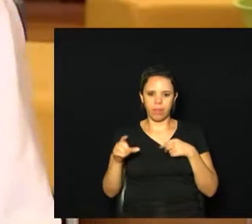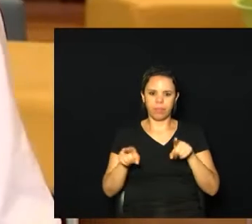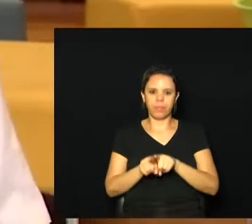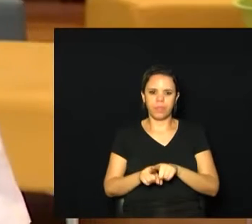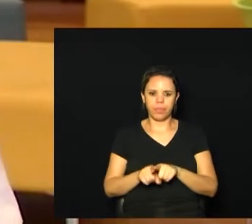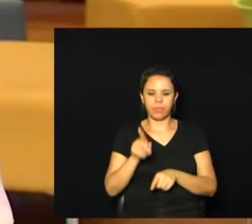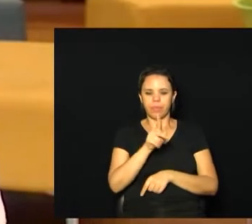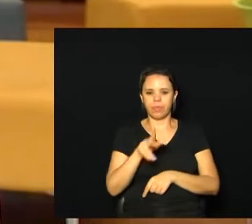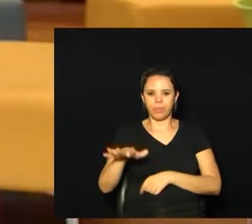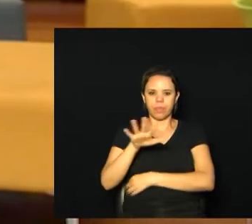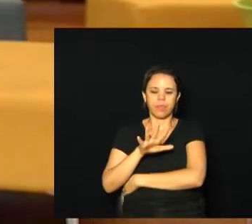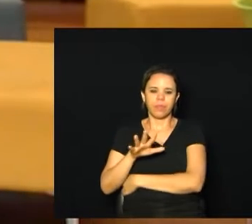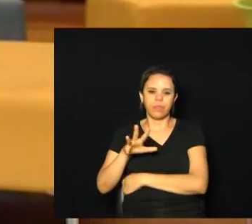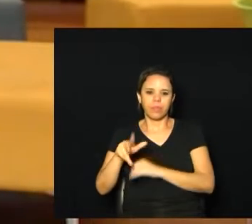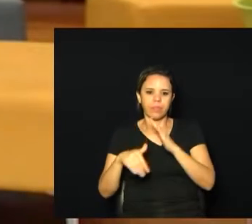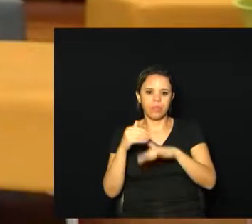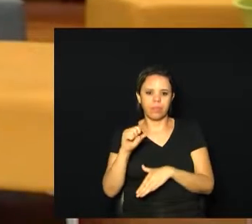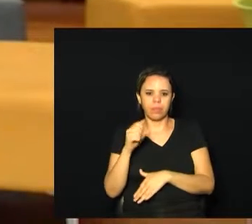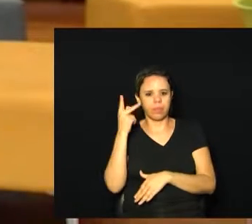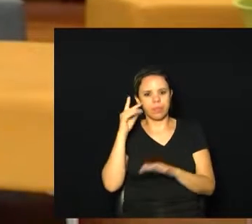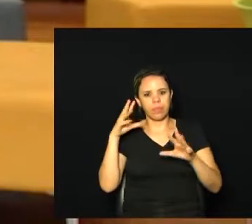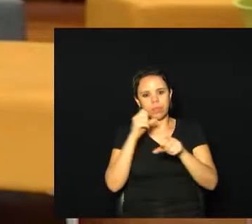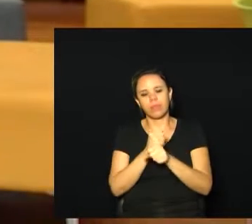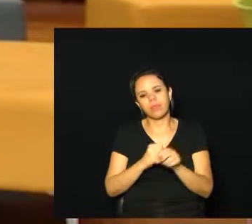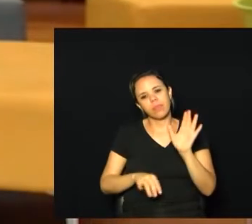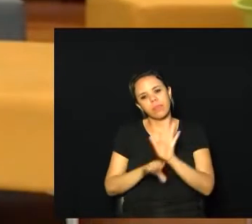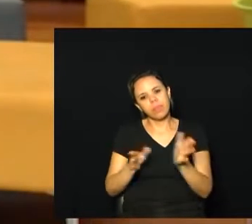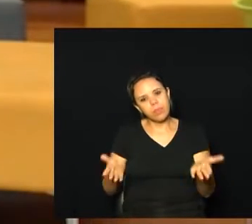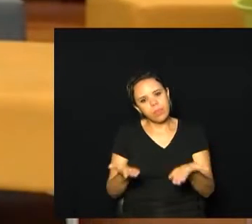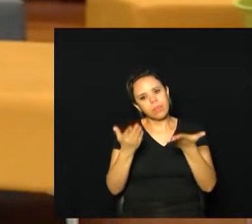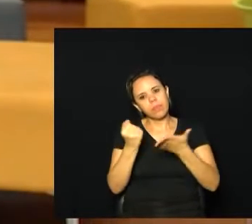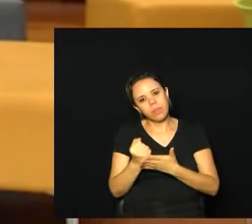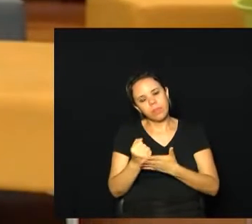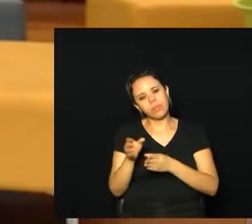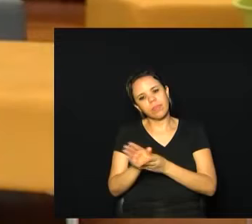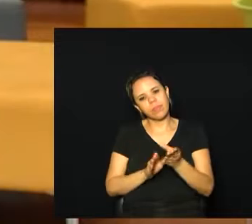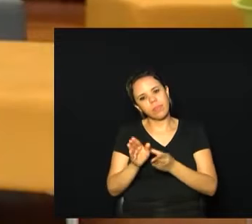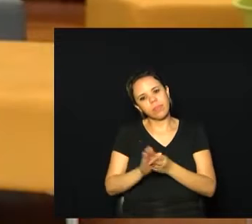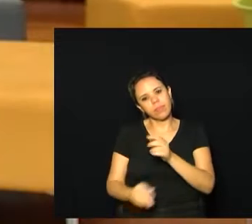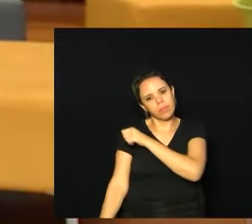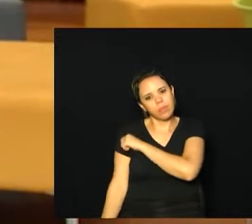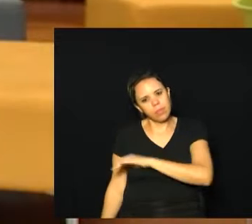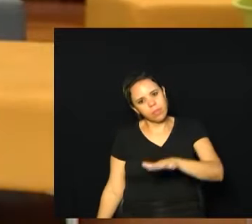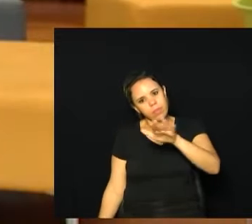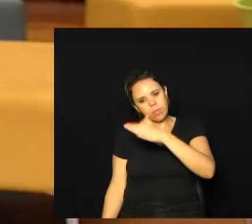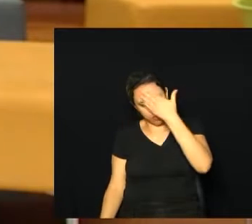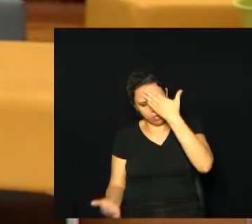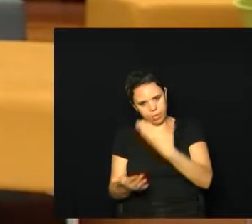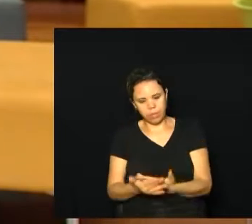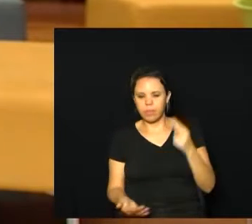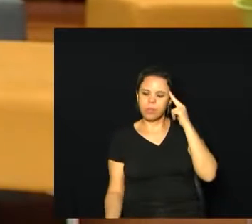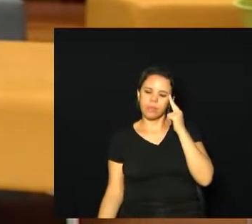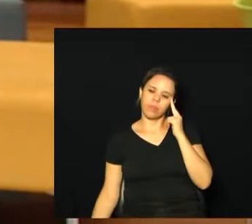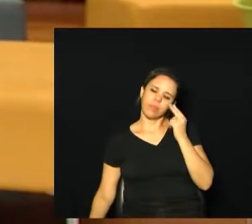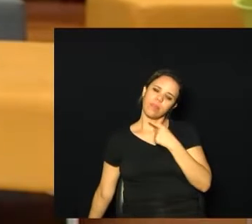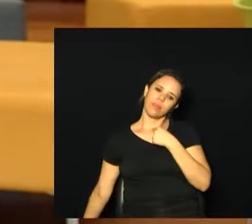dos tutores e professores, e além do Senac São Paulo inteiro também, que sempre ajudam e orientam seus alunos e também acreditam nos sonhos deles,